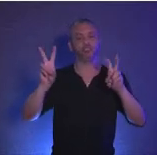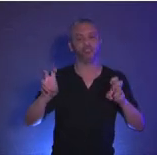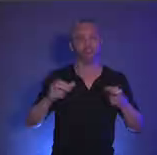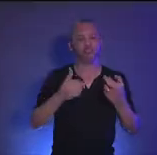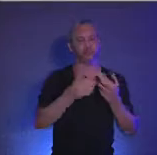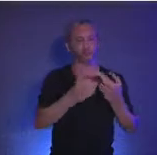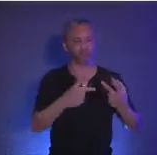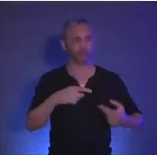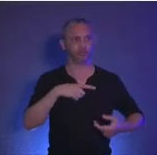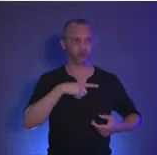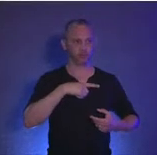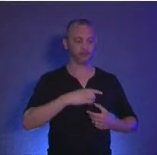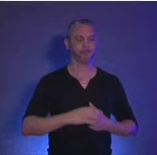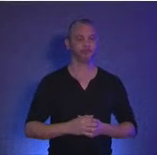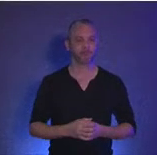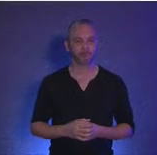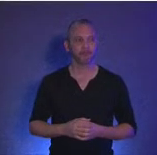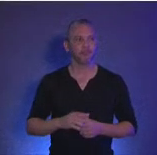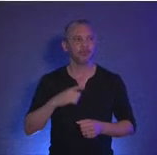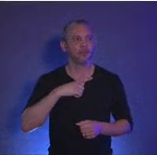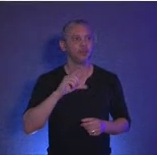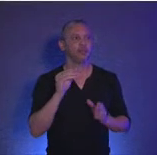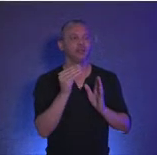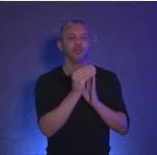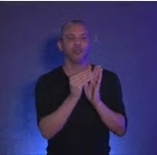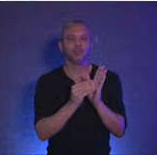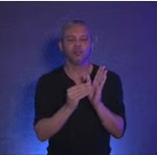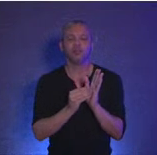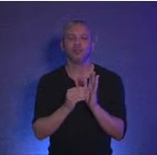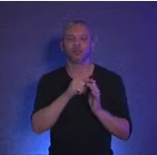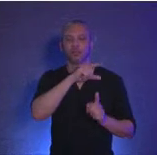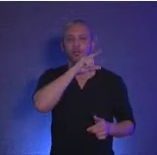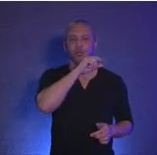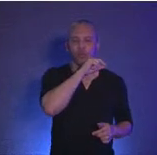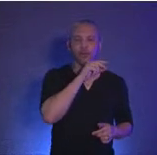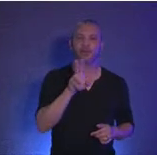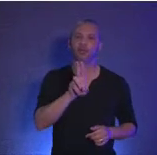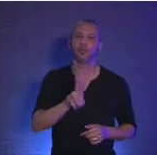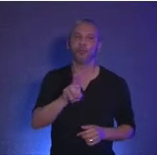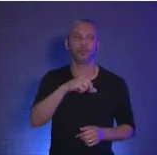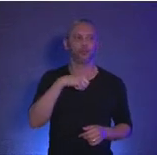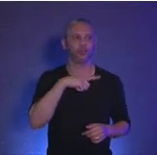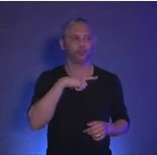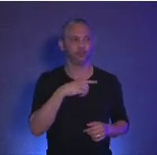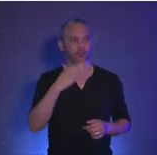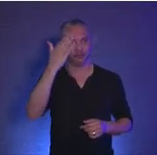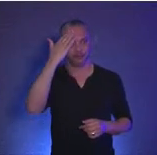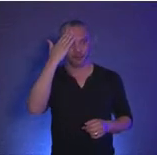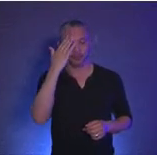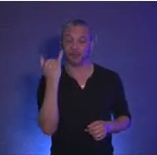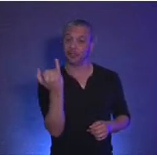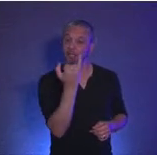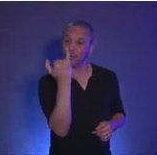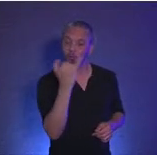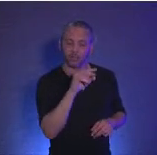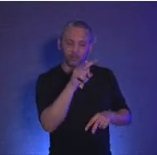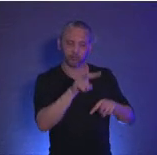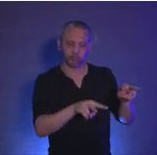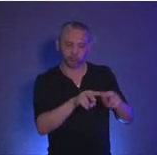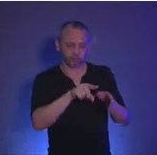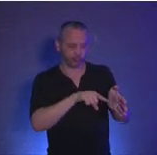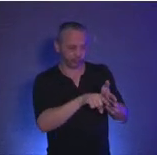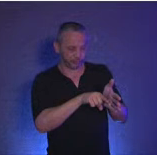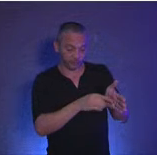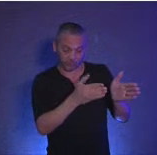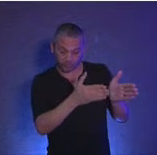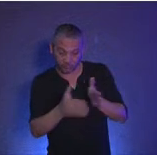canais. Tem o nosso bot do Twitter, que a gente sabe que vale a pena você checar se é um